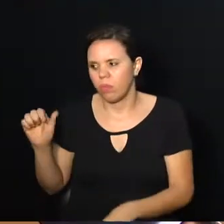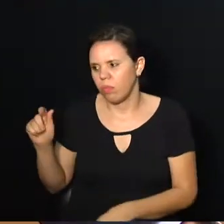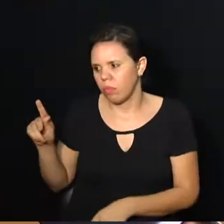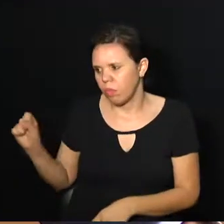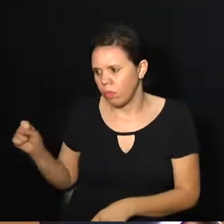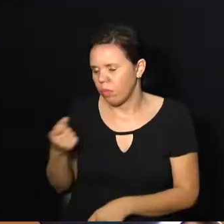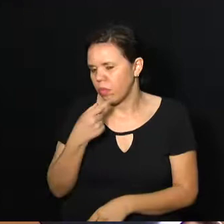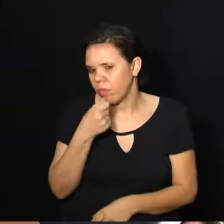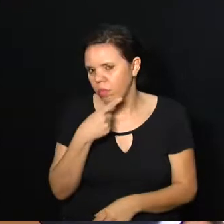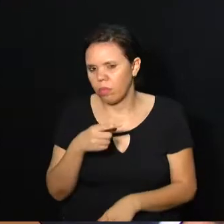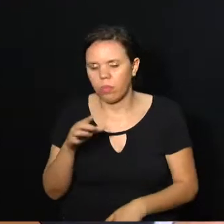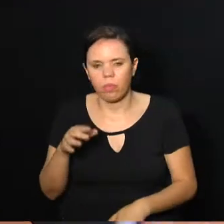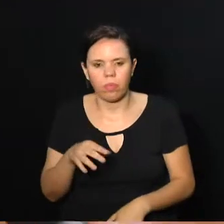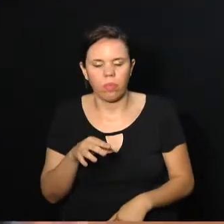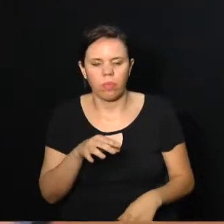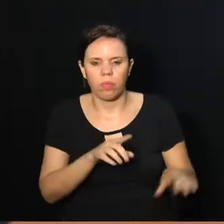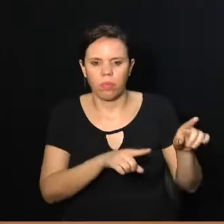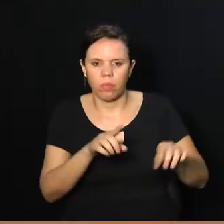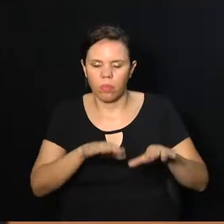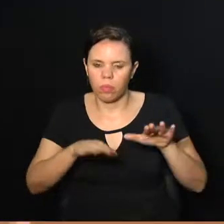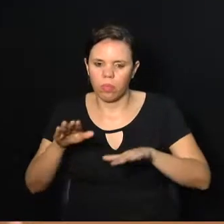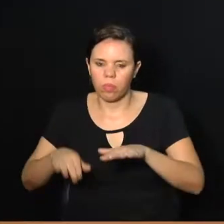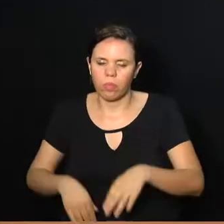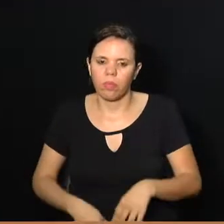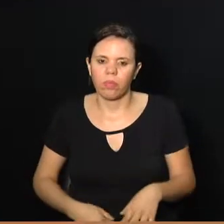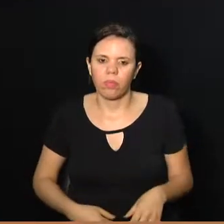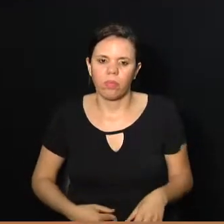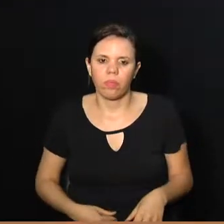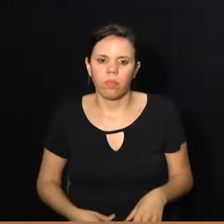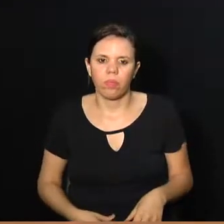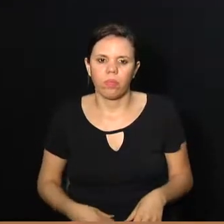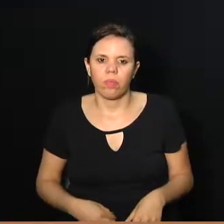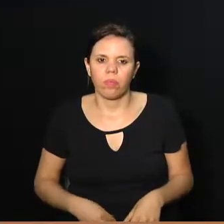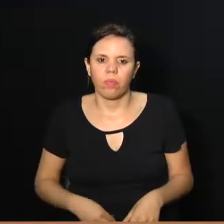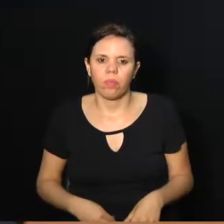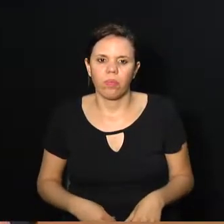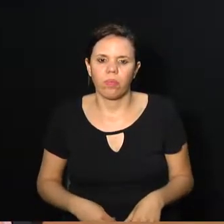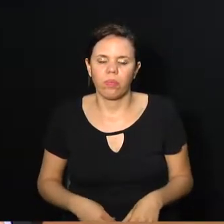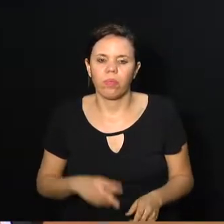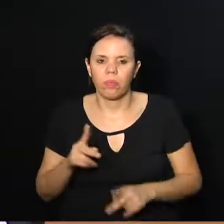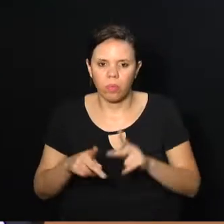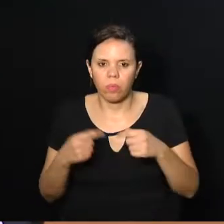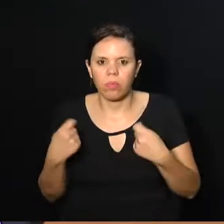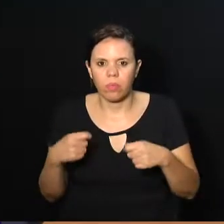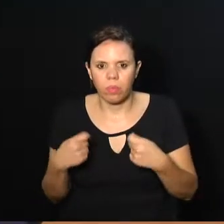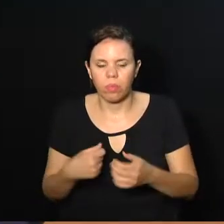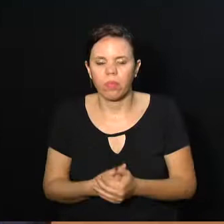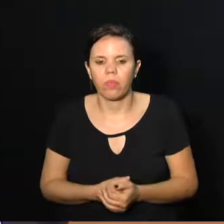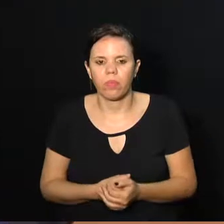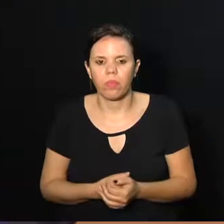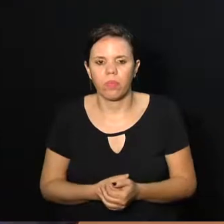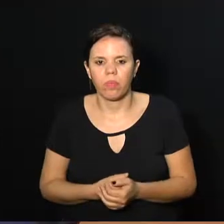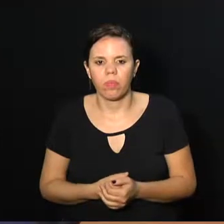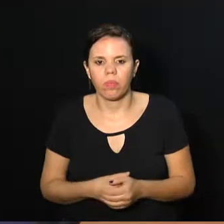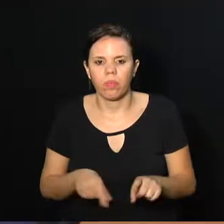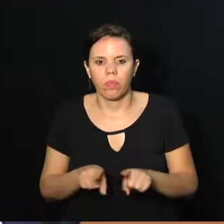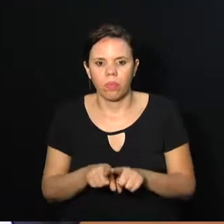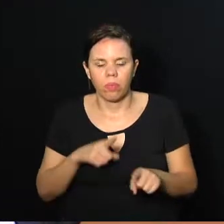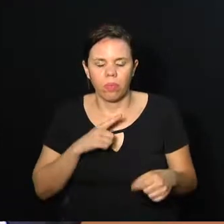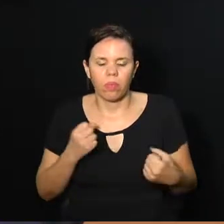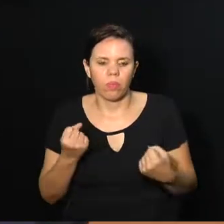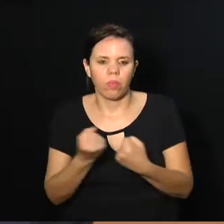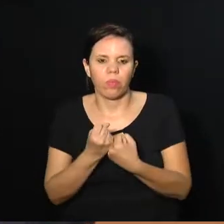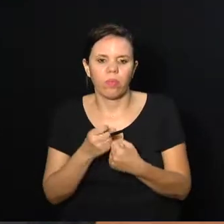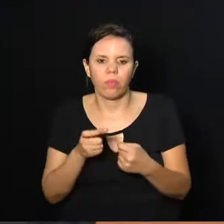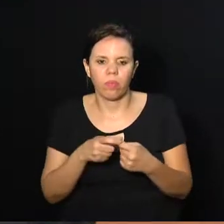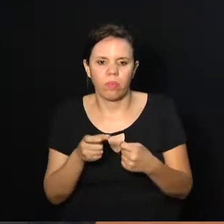medicamento. E são casos, né? E casos. Tem pessoas que precisam de uma retaguarda médica,